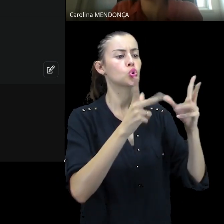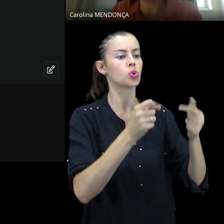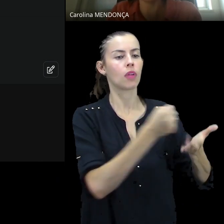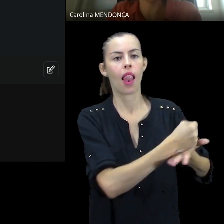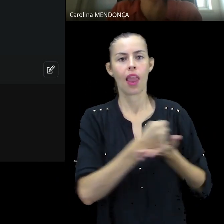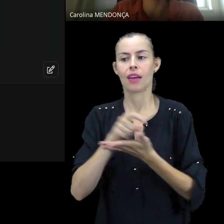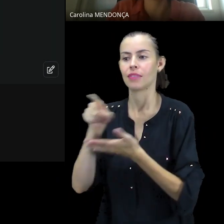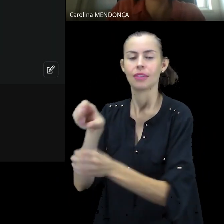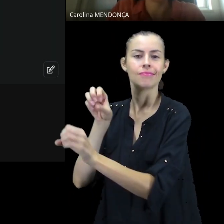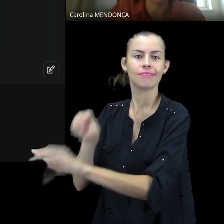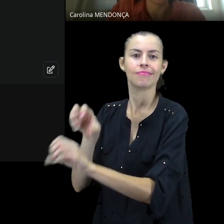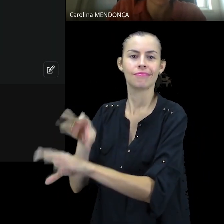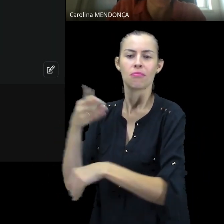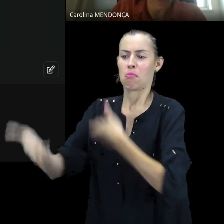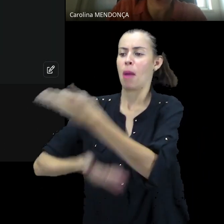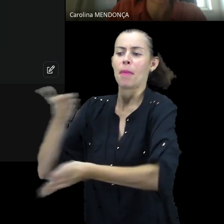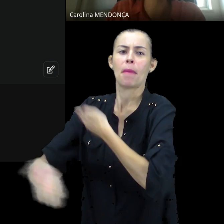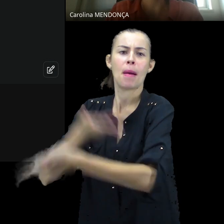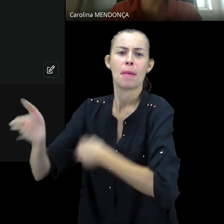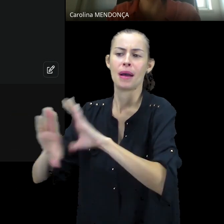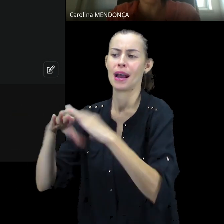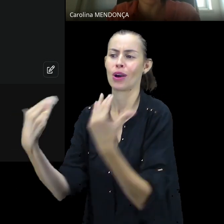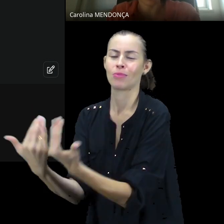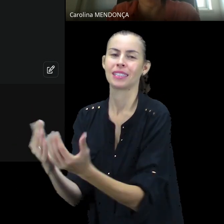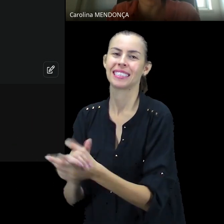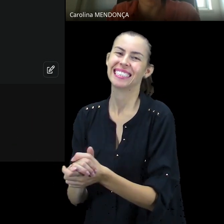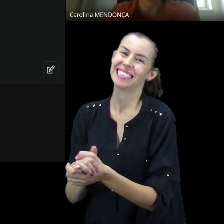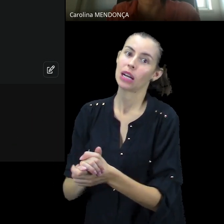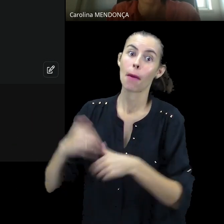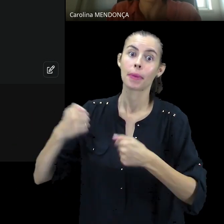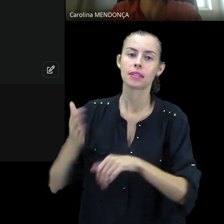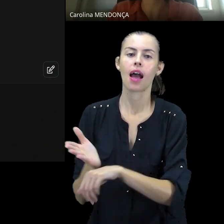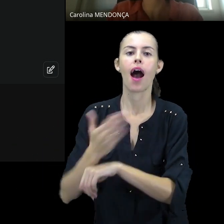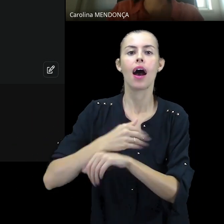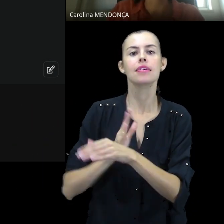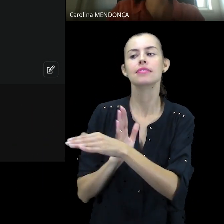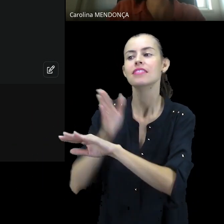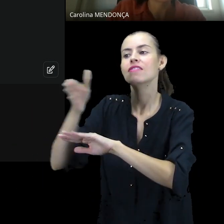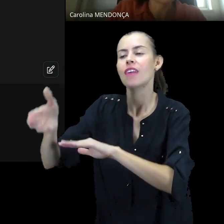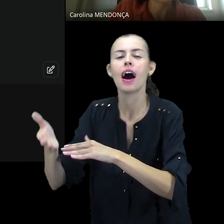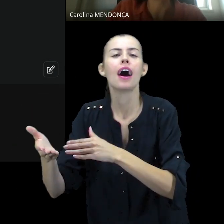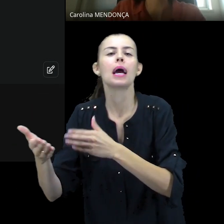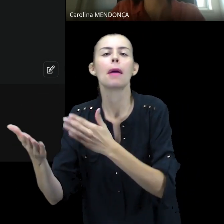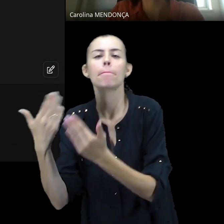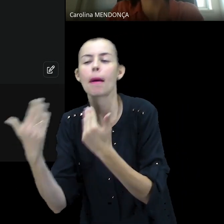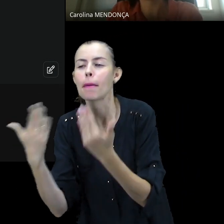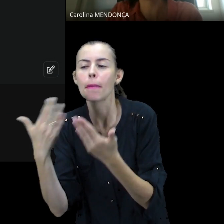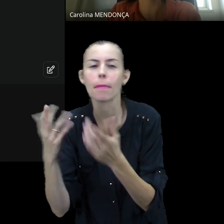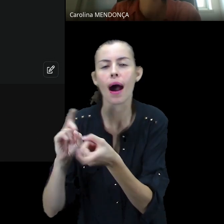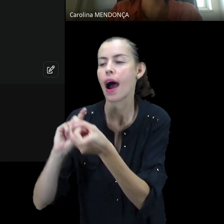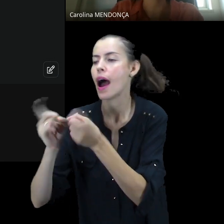uma atividade pronta, e simplesmente realizar e voltar para a nossa instituição, a gente tem que chegar nessa comunidade, fazer